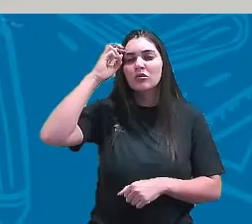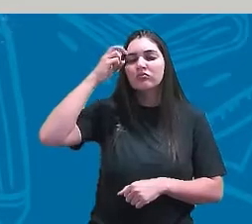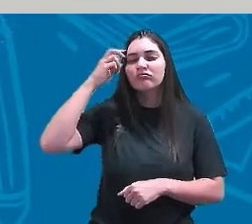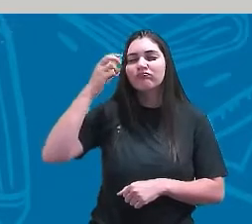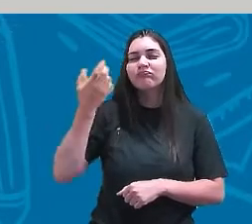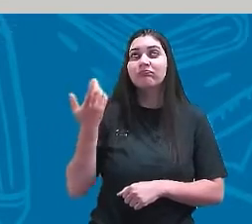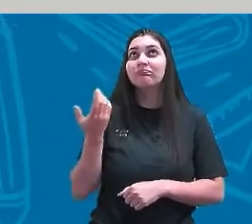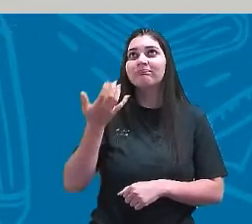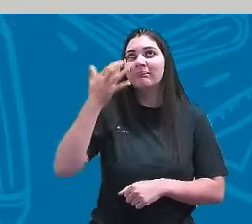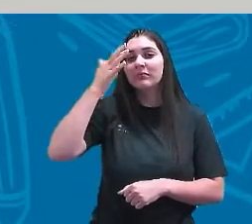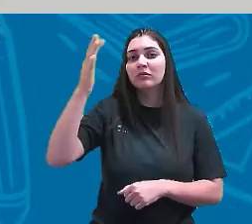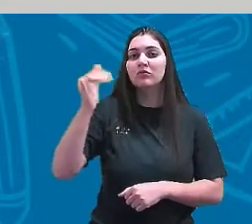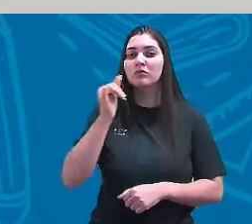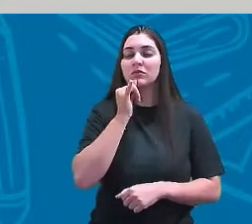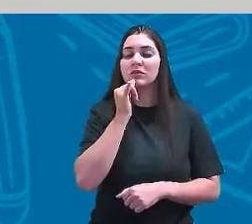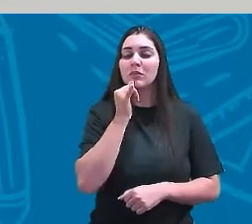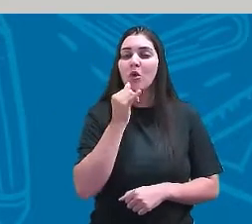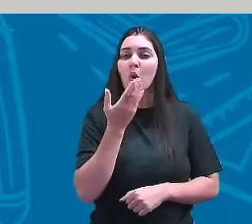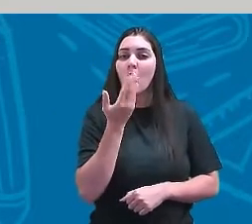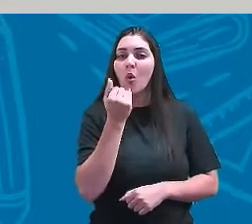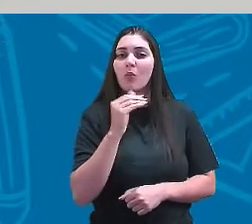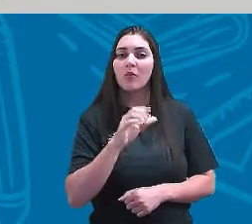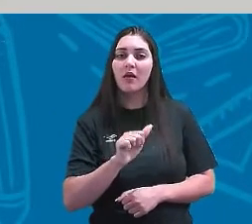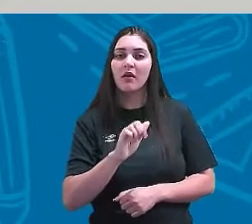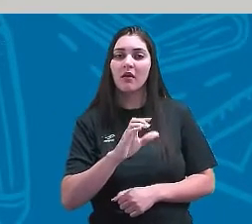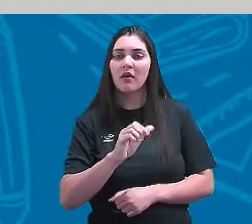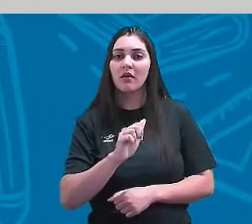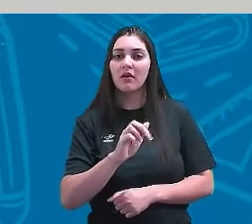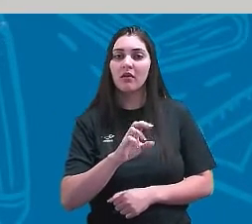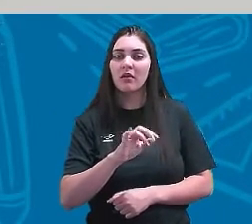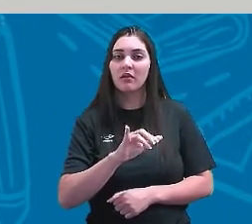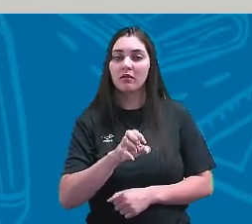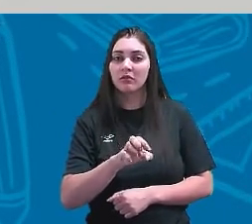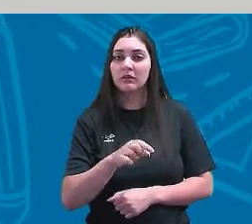Quando vocês comem um acarajé, isso também é folclore.